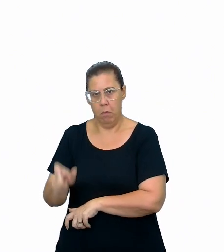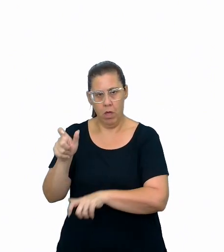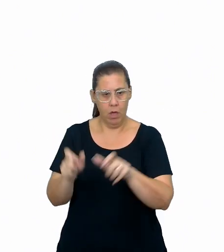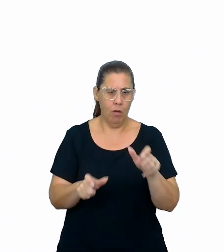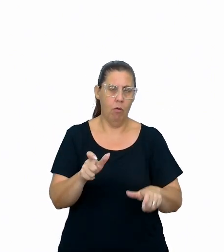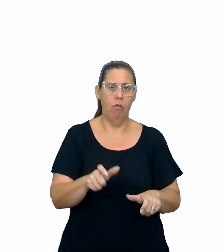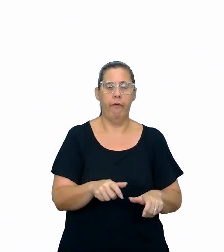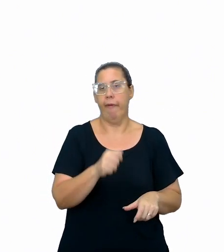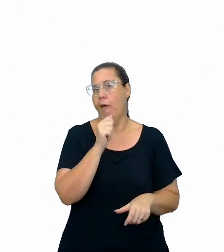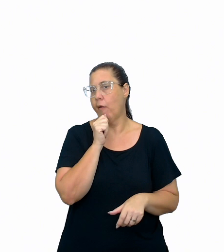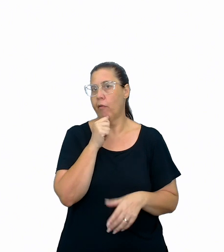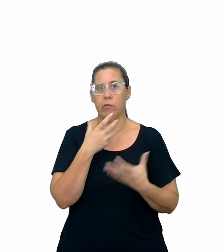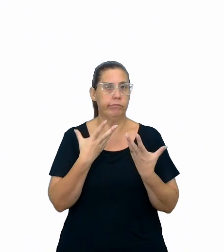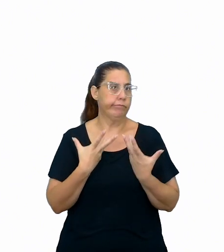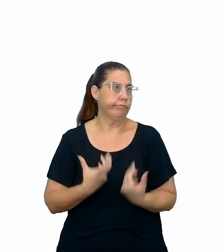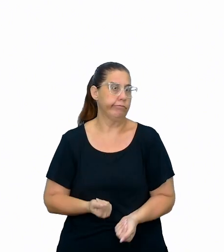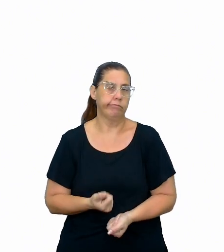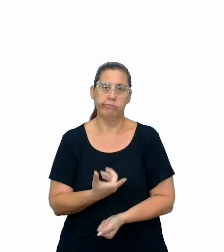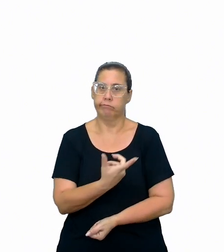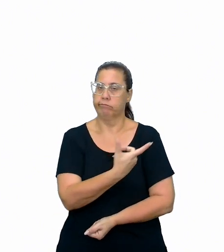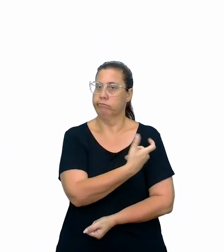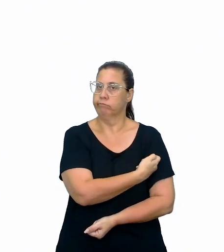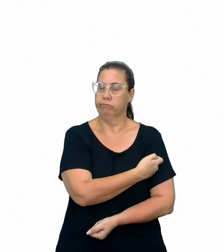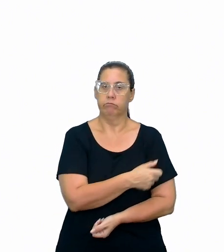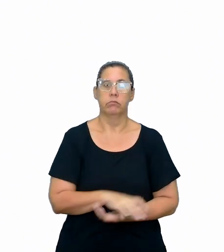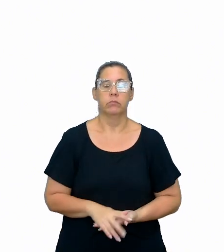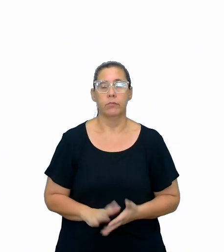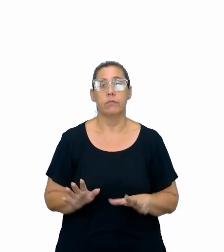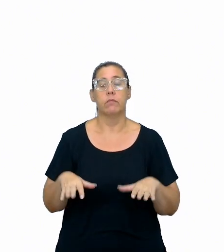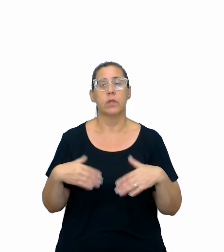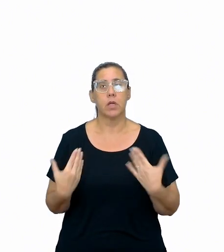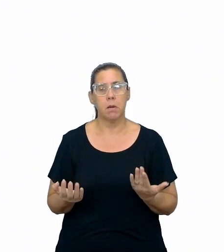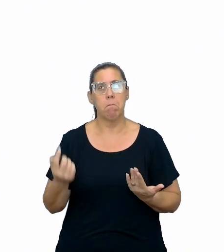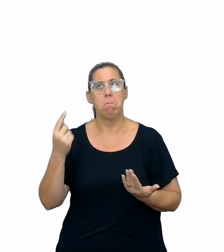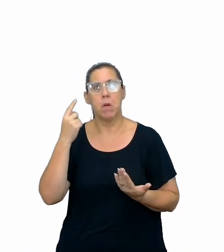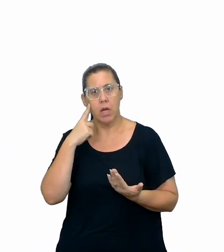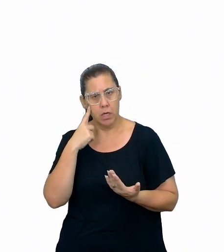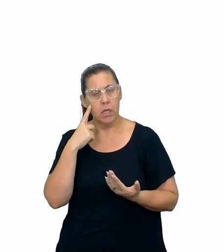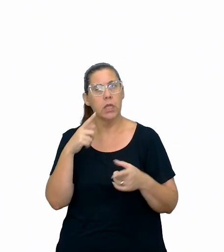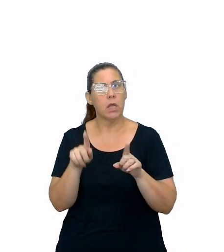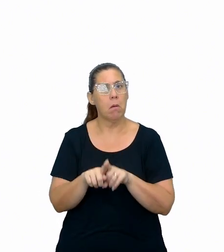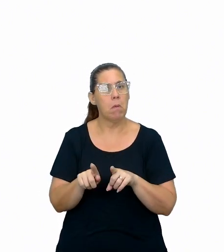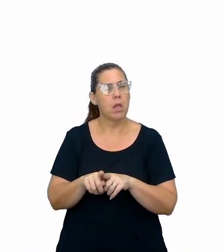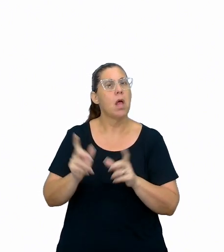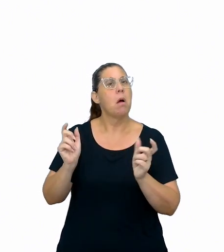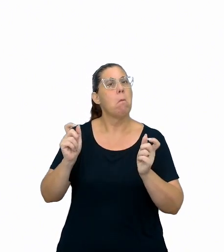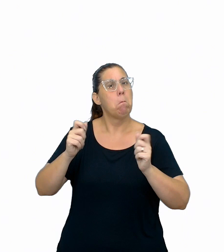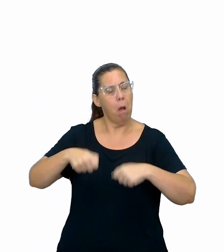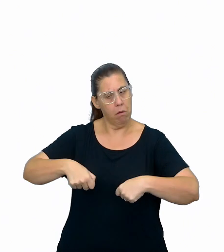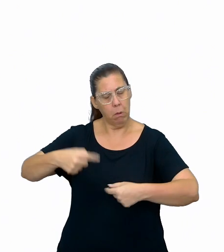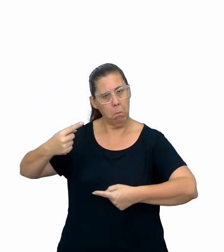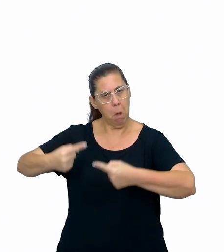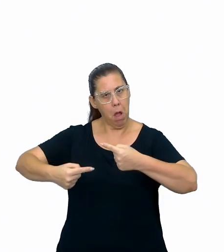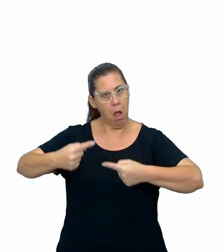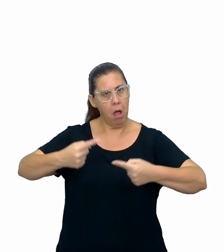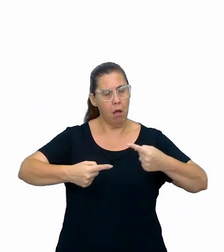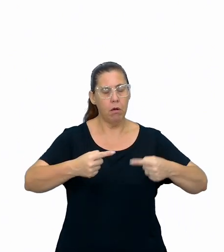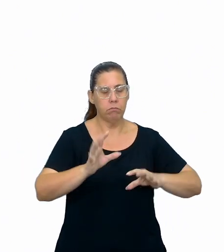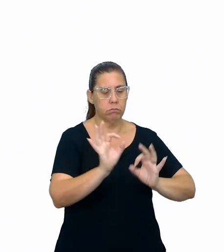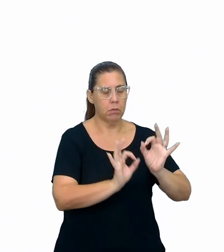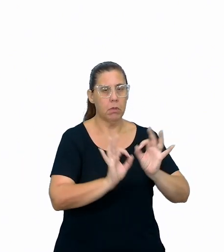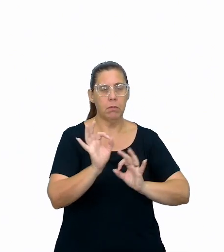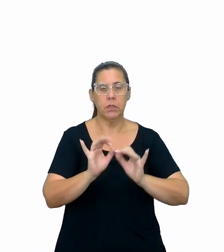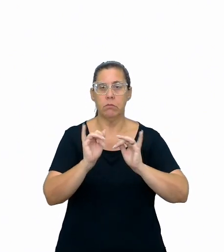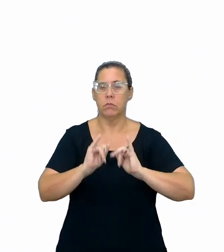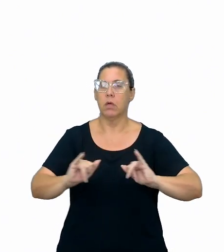se recusam a se vacinar, né? E aí pensar na possibilidade de discutir sobre a elaboração